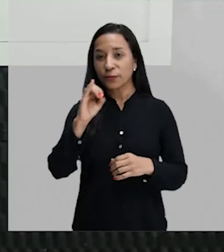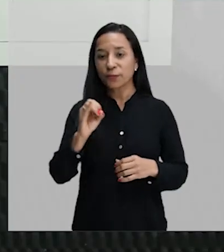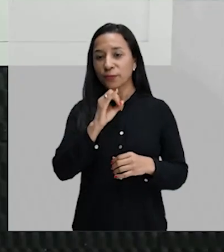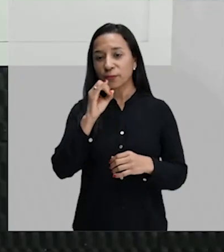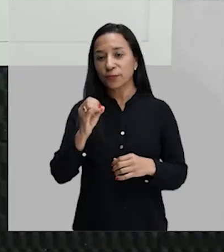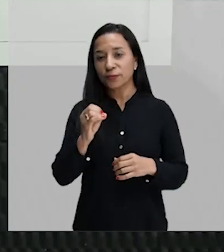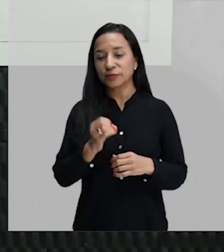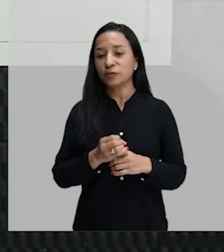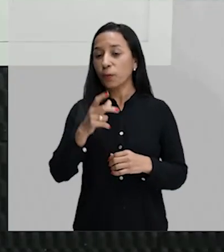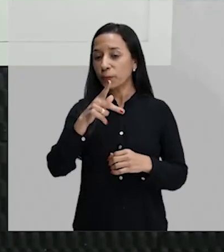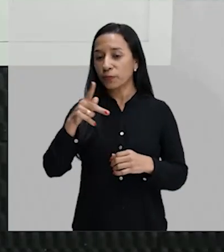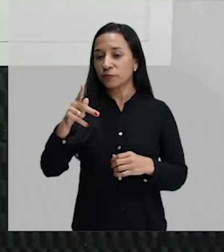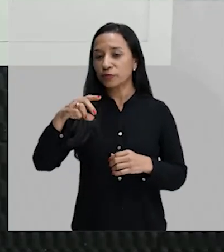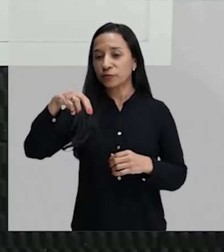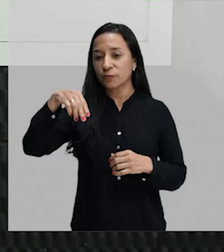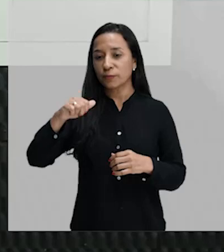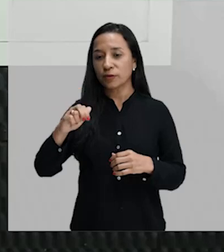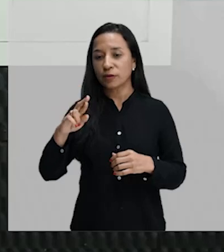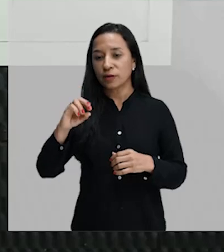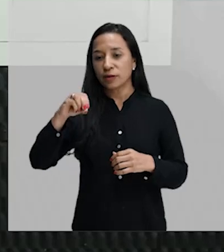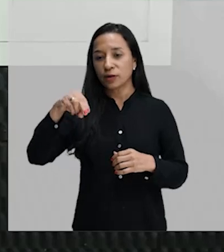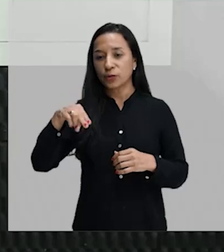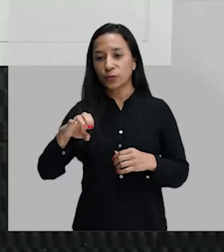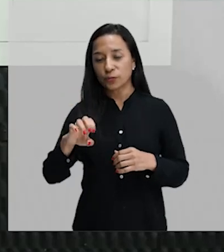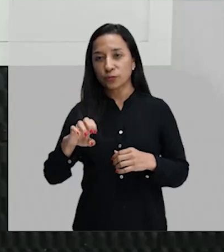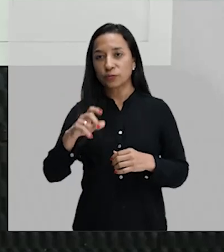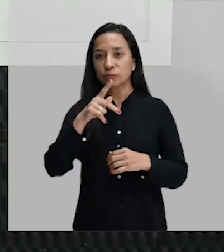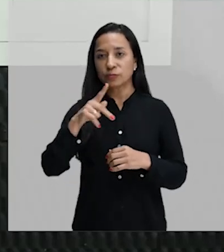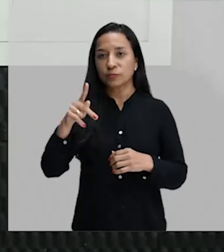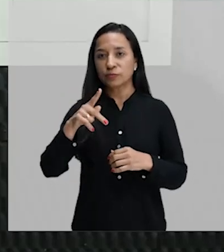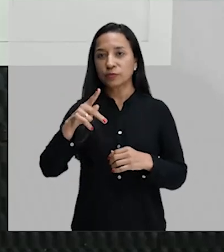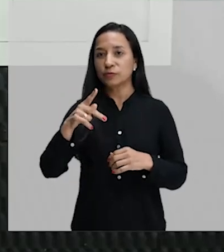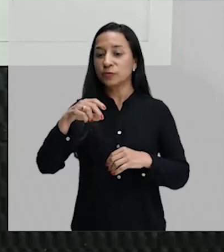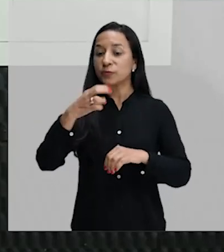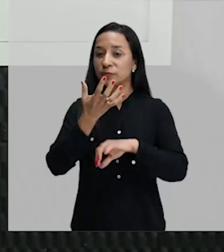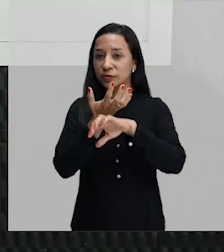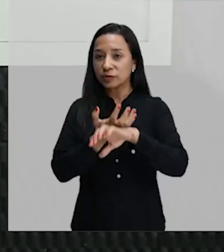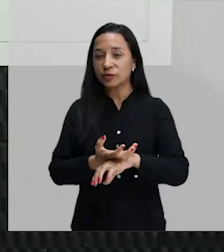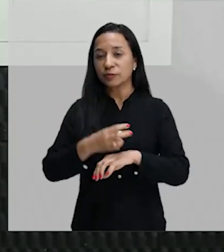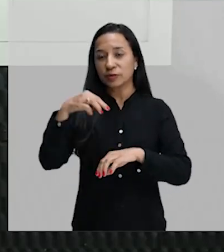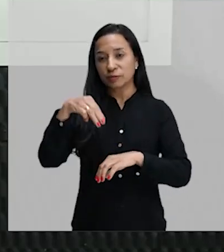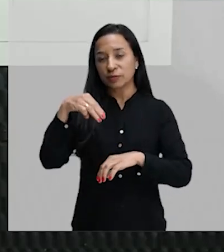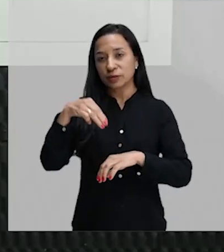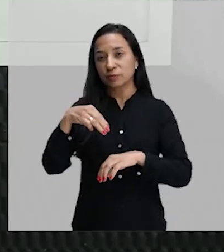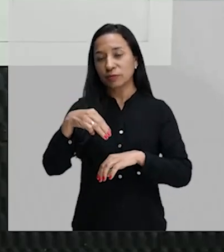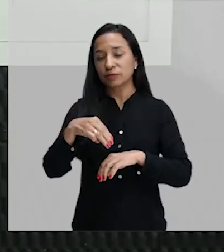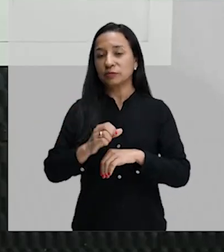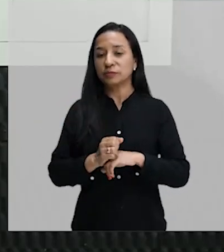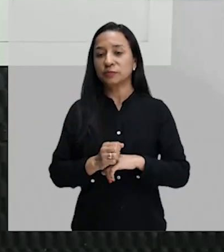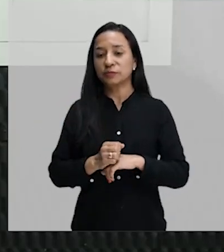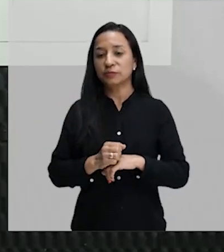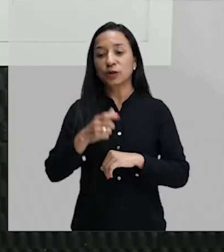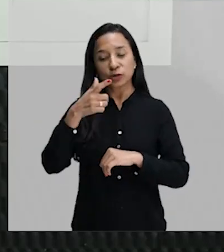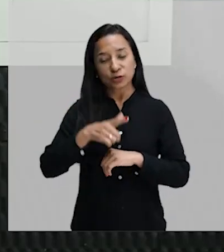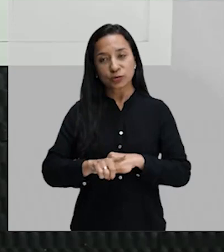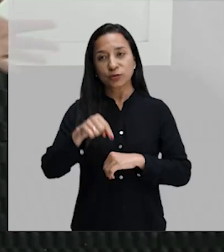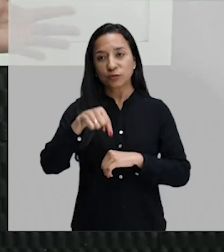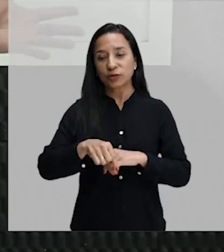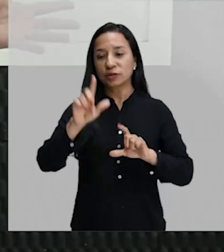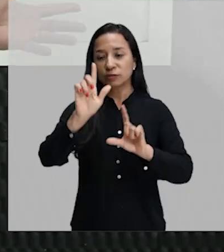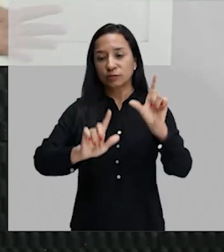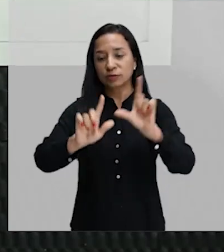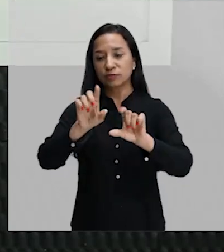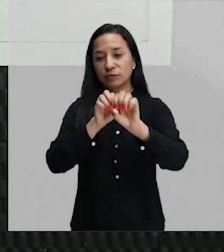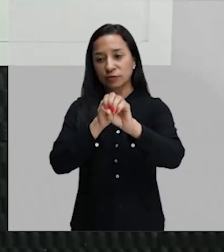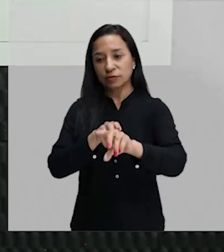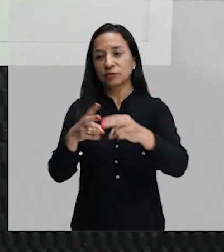pessoal, aqui é o professor Maroni Beck, meu professor de matemática da Rede Estadual de Ensino do Maranhão. Mais uma vez aqui com vocês no TV Educação, no